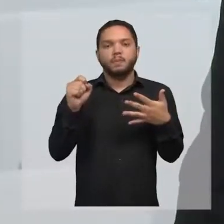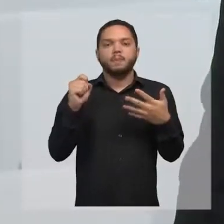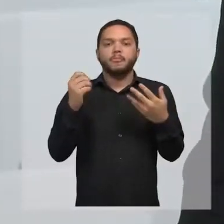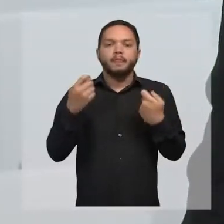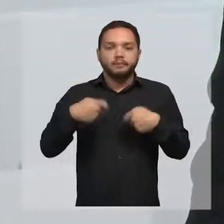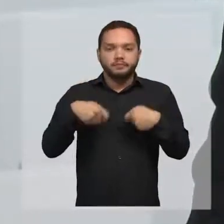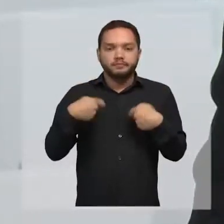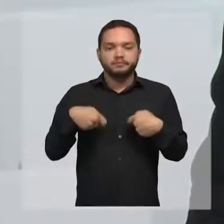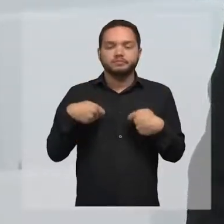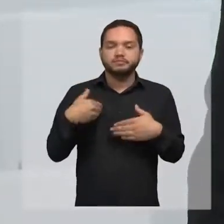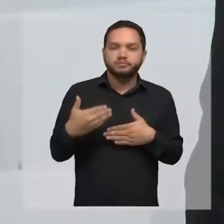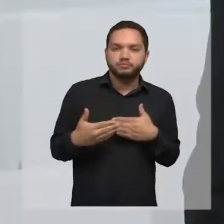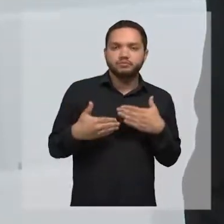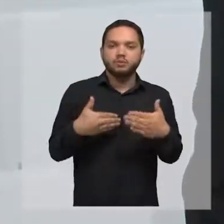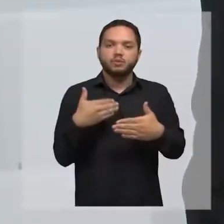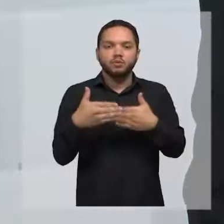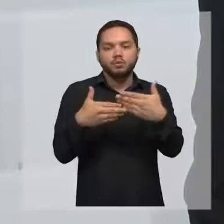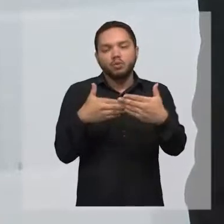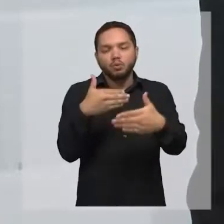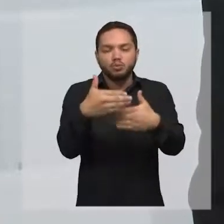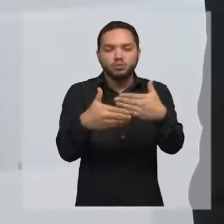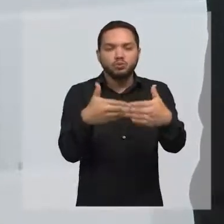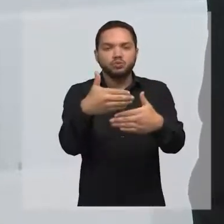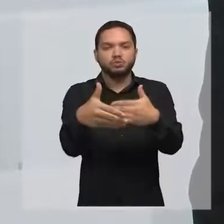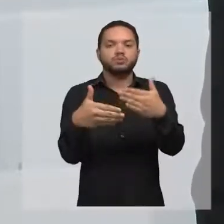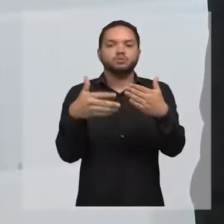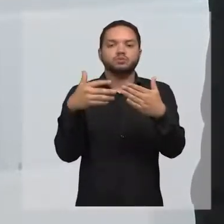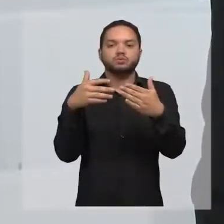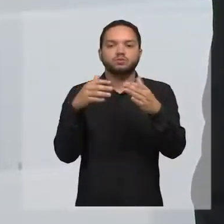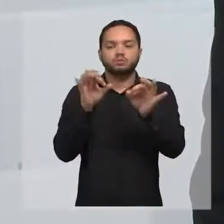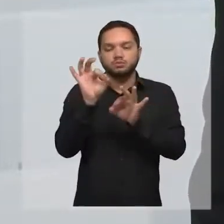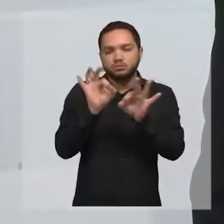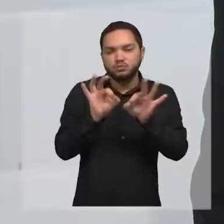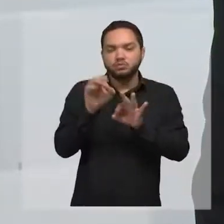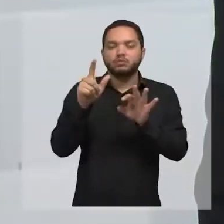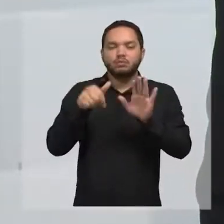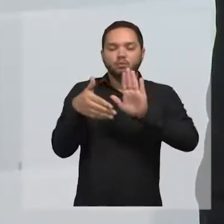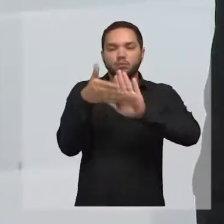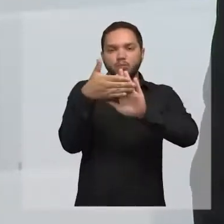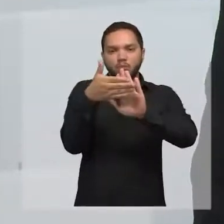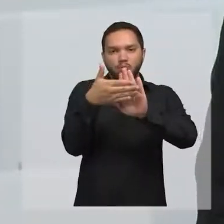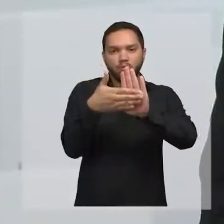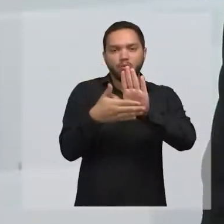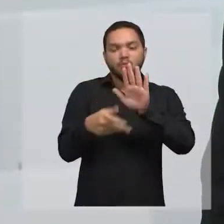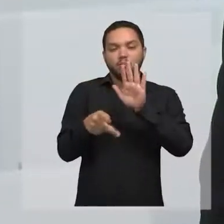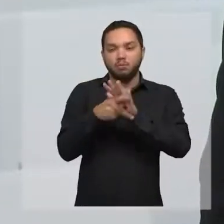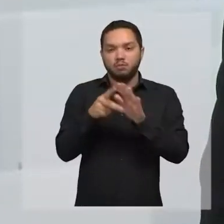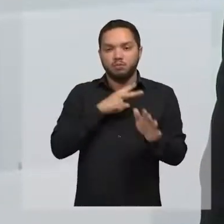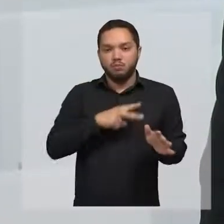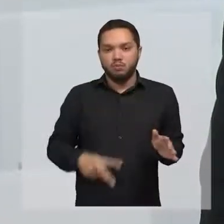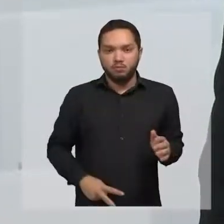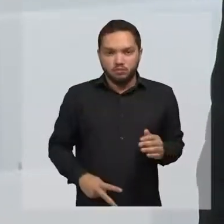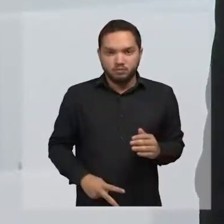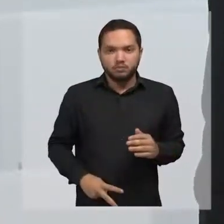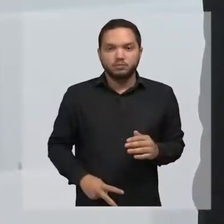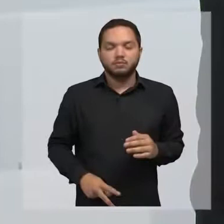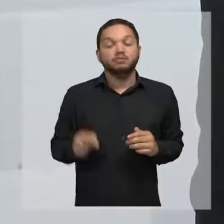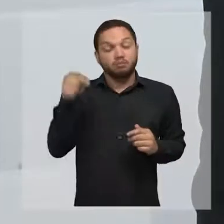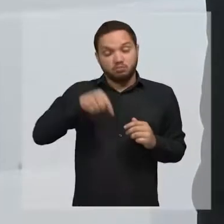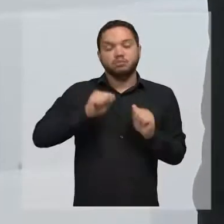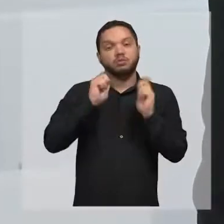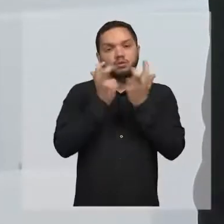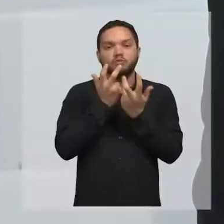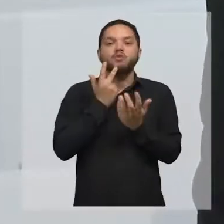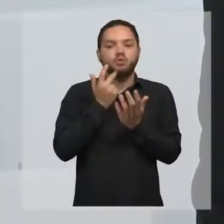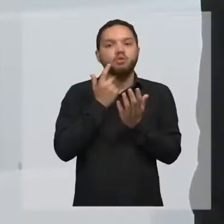ser construídos, formatadas as propostas dos vereadores, no caso,